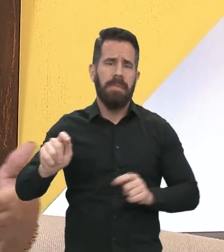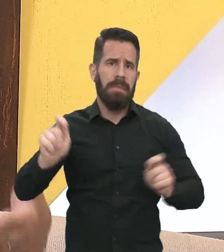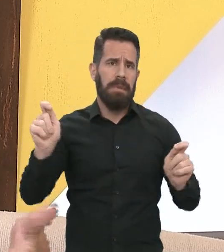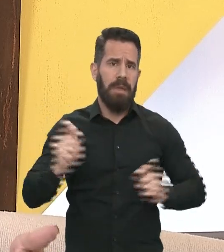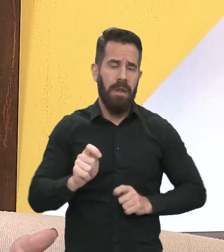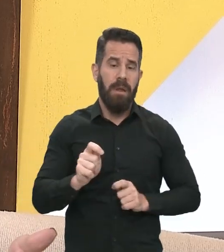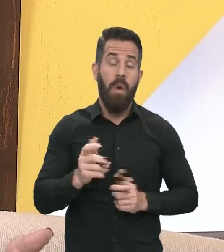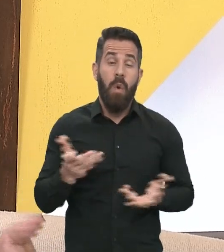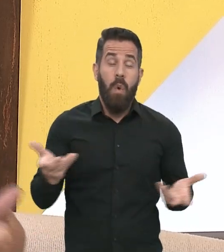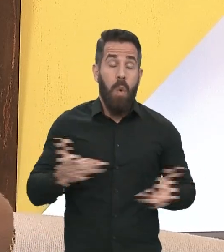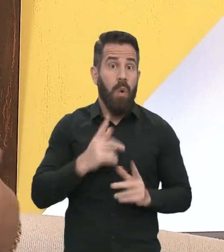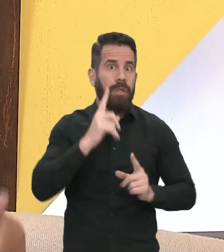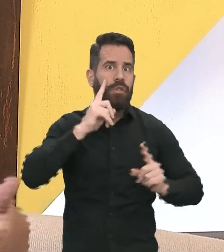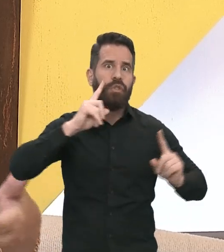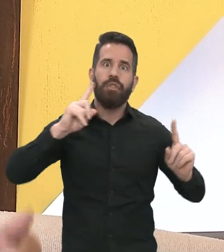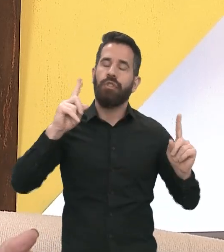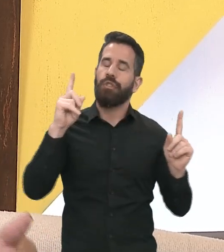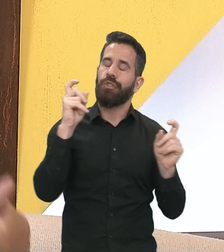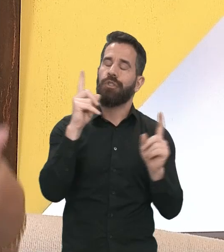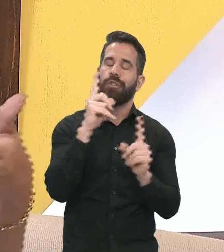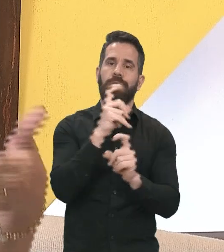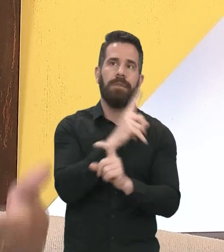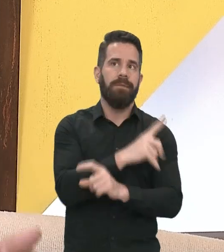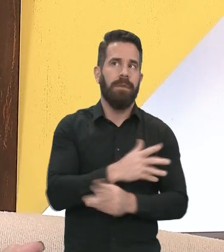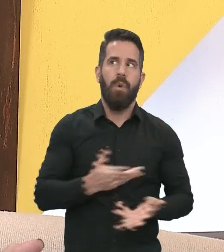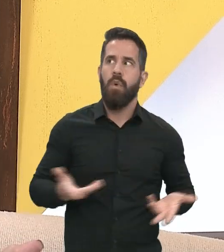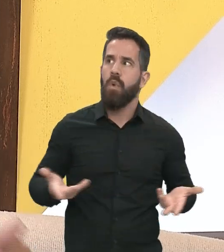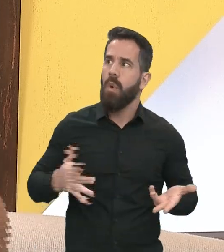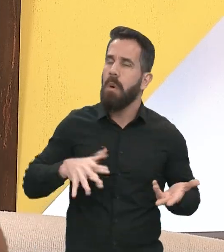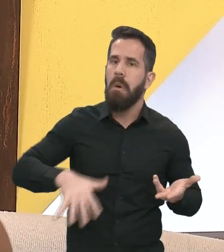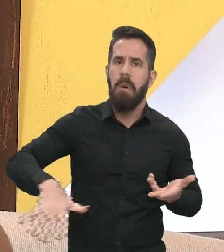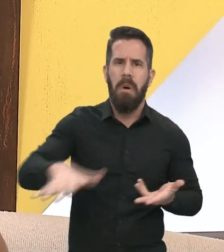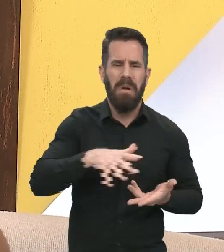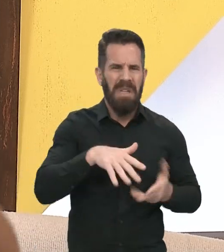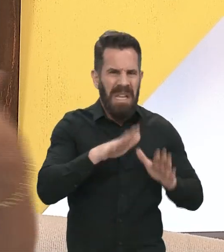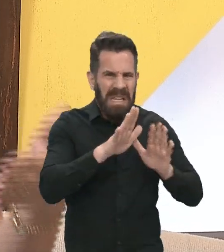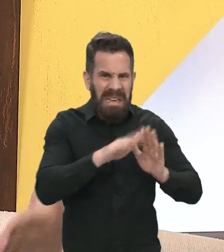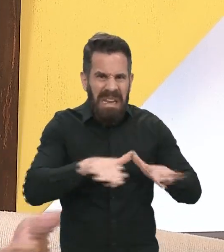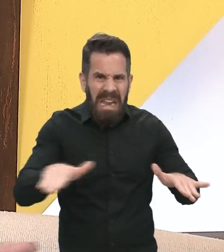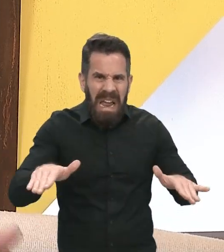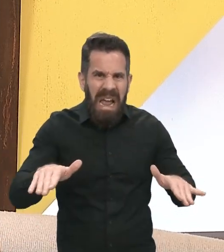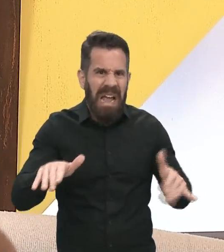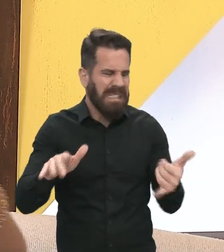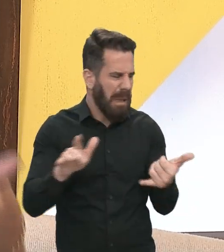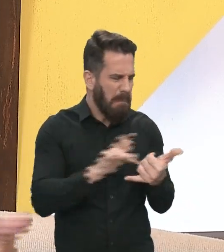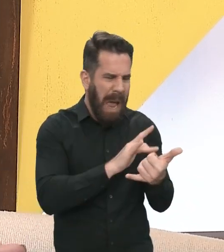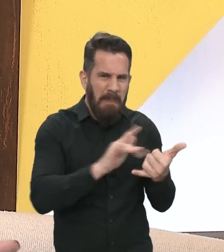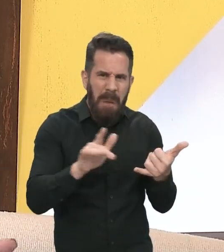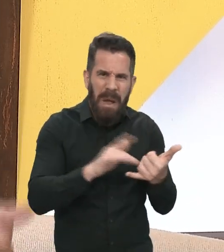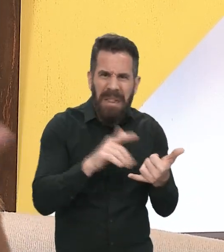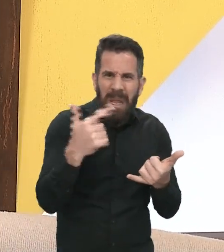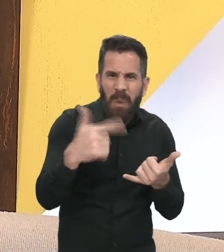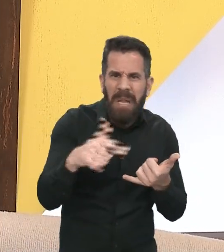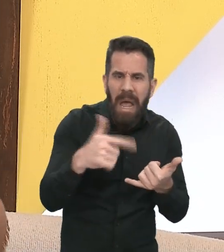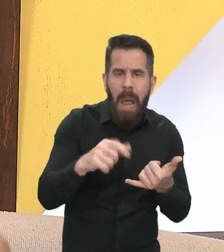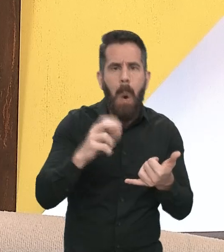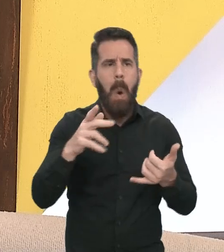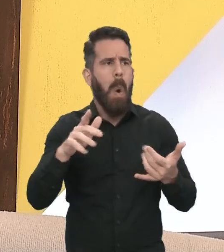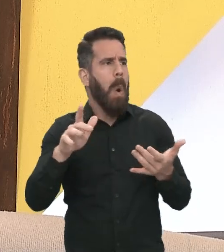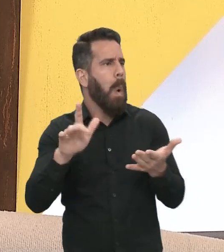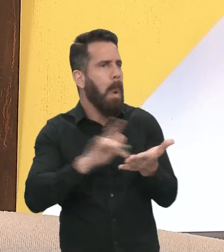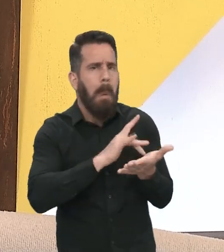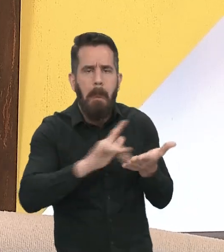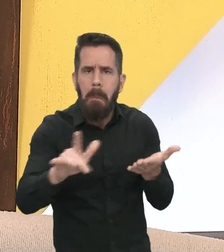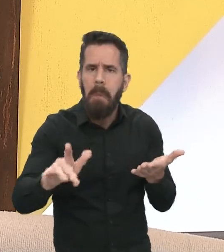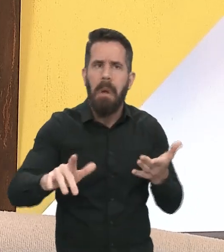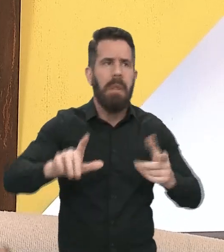muito difícil a gente dizer que nenhuma criança até os 2 anos teve nenhum acesso a nenhuma tela, considerando também a